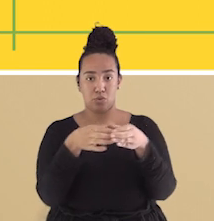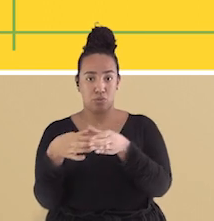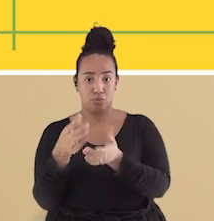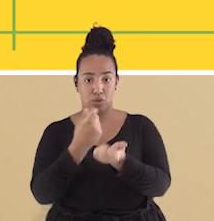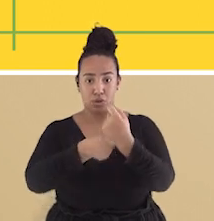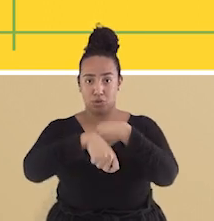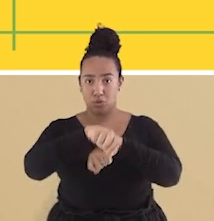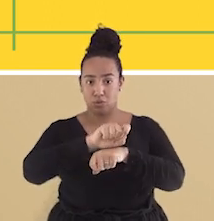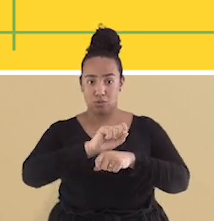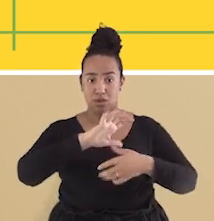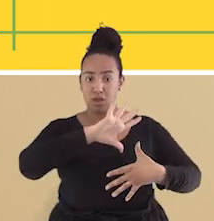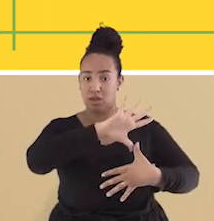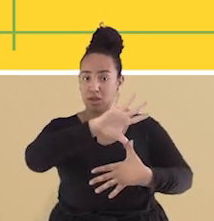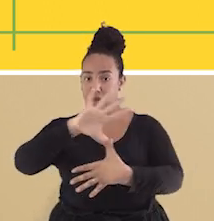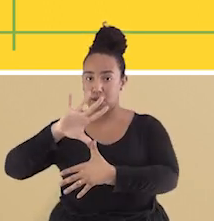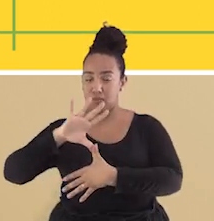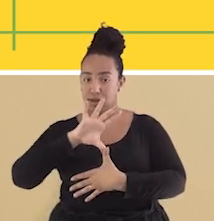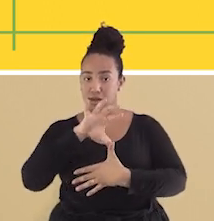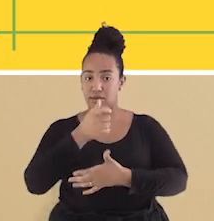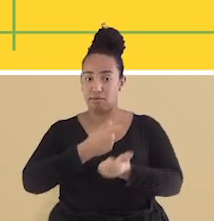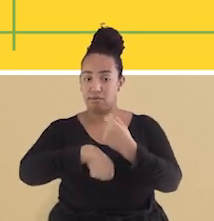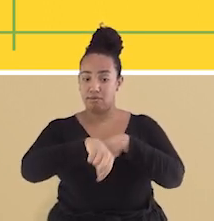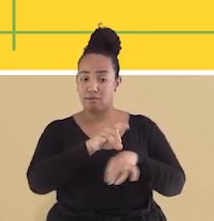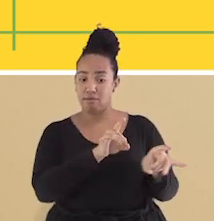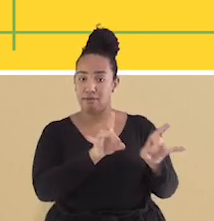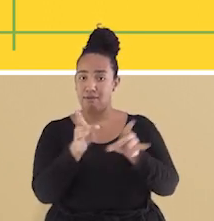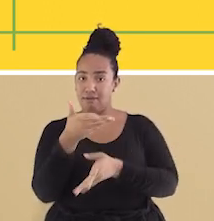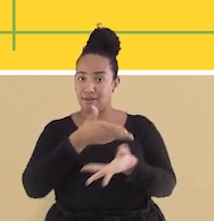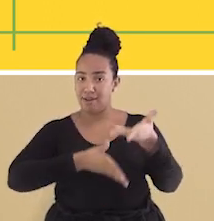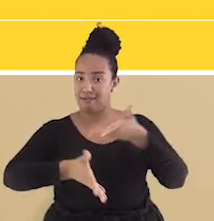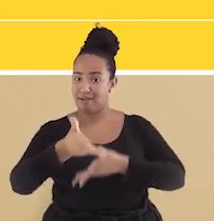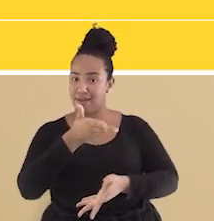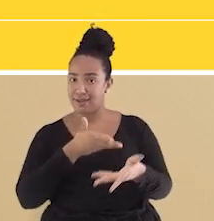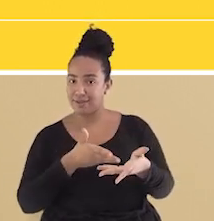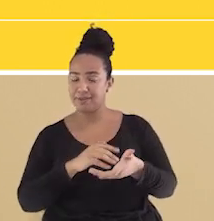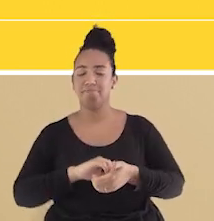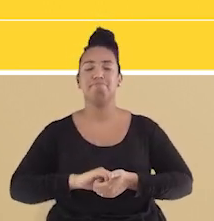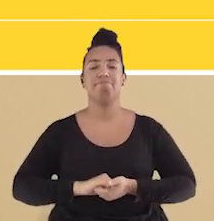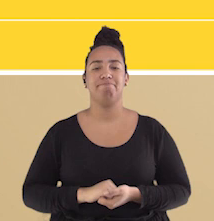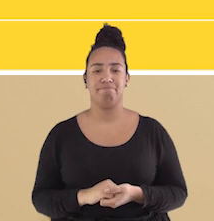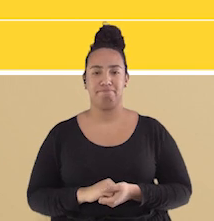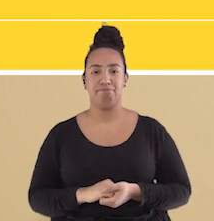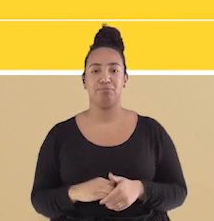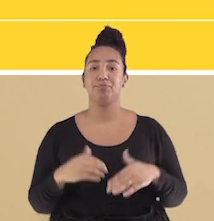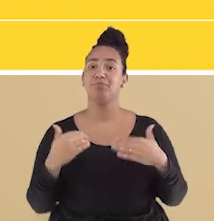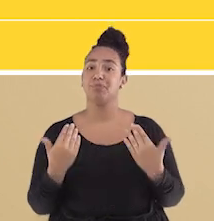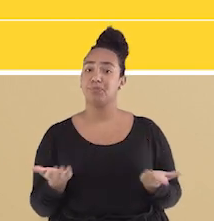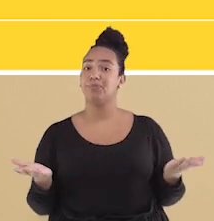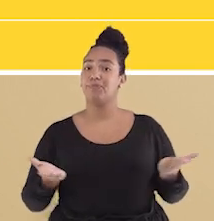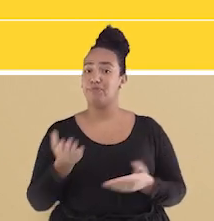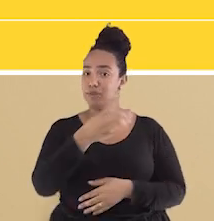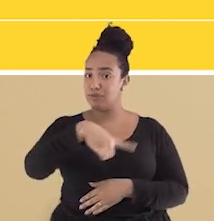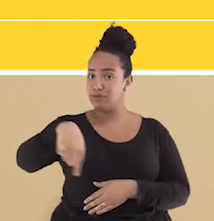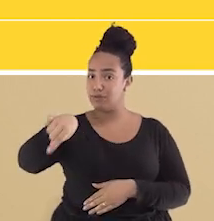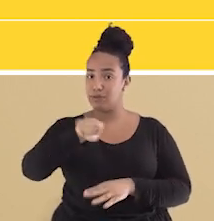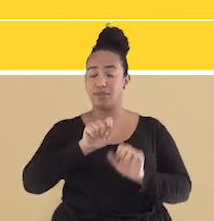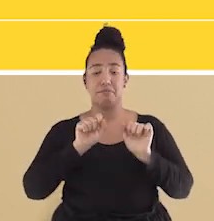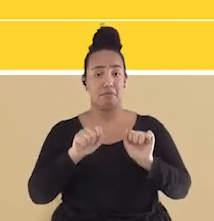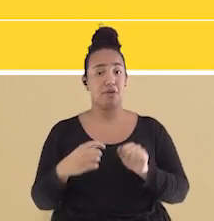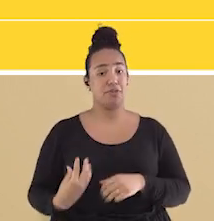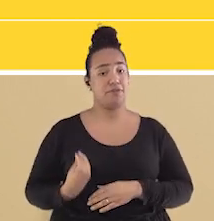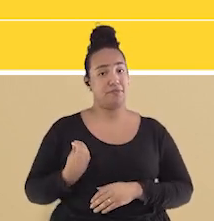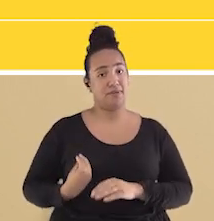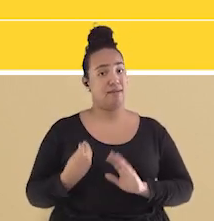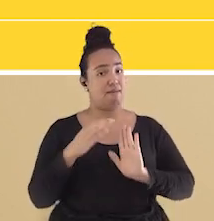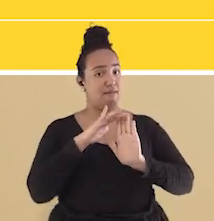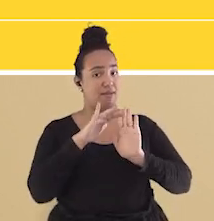América para a integração comercial entre os países. Que tal agora você registrar a sua